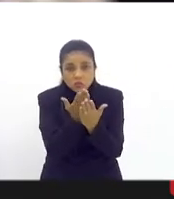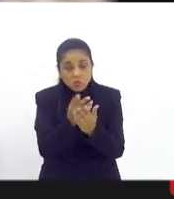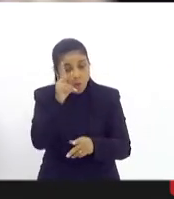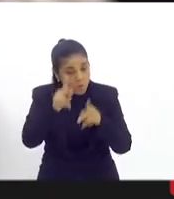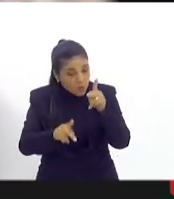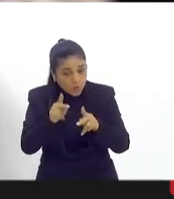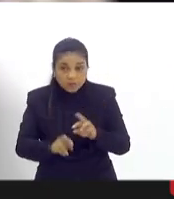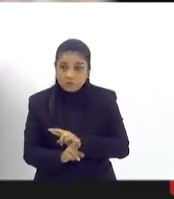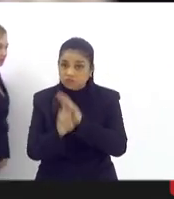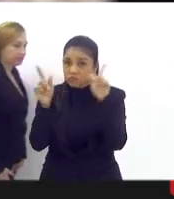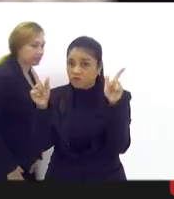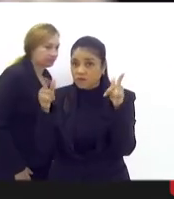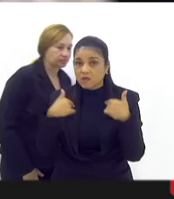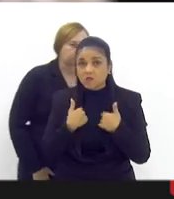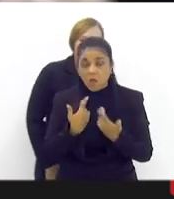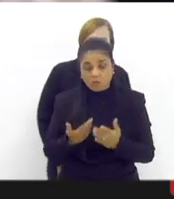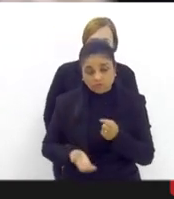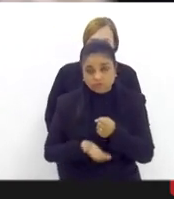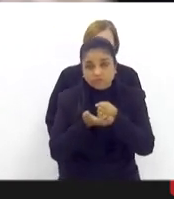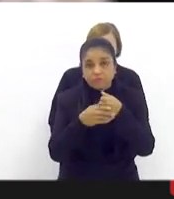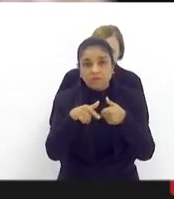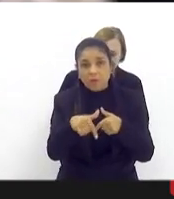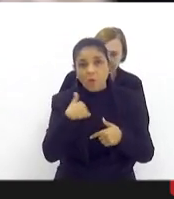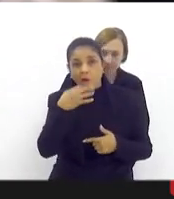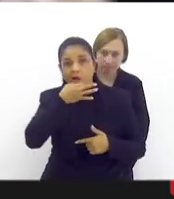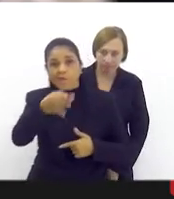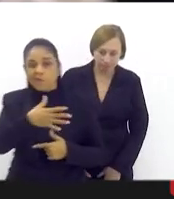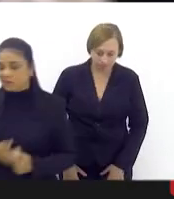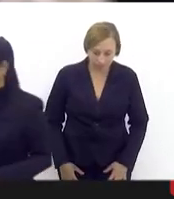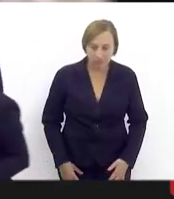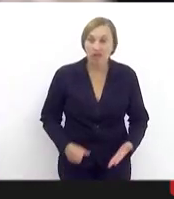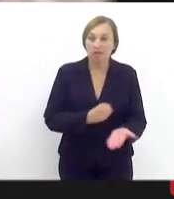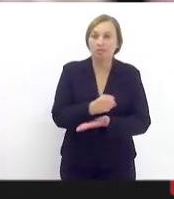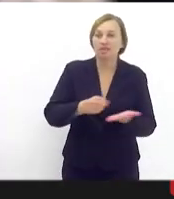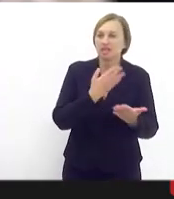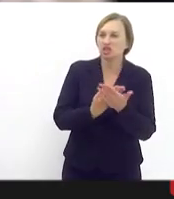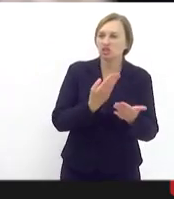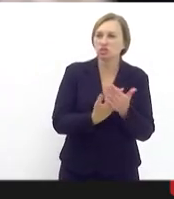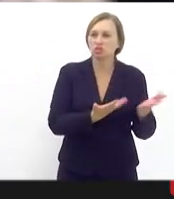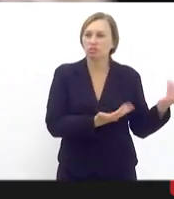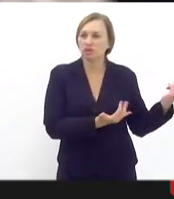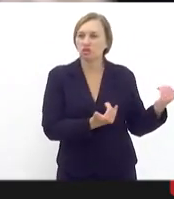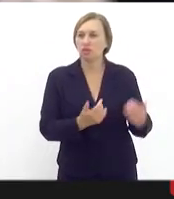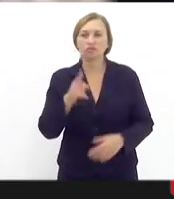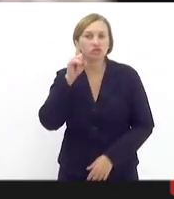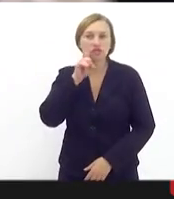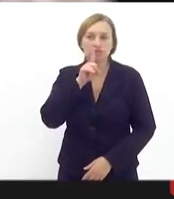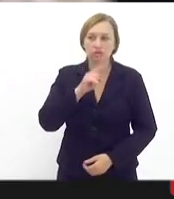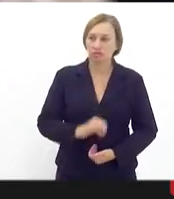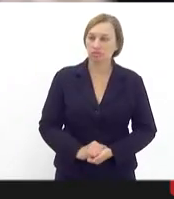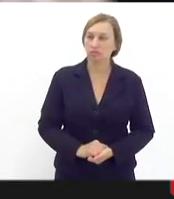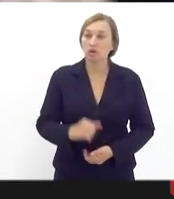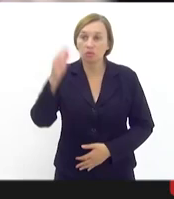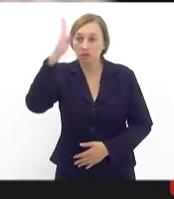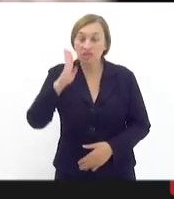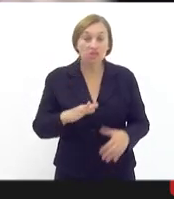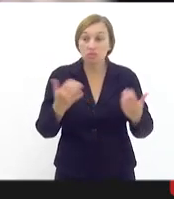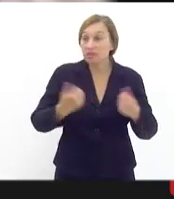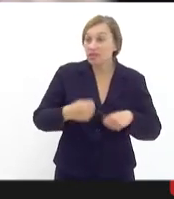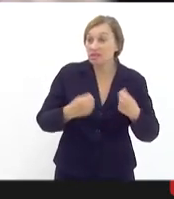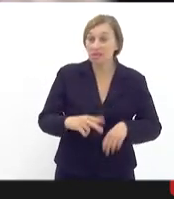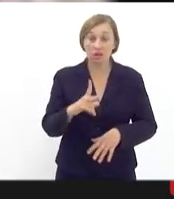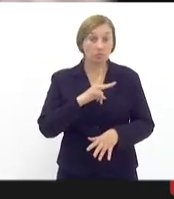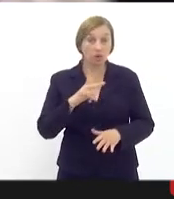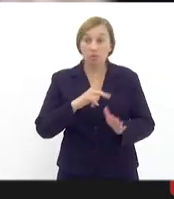diferentes. Eu tenho que sustentar meus argumentos para o povo brasileiro baseado em estudos feitos para jovens nos Estados Unidos. O Brasil precisa fazer suas